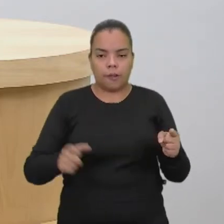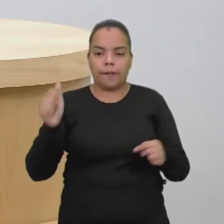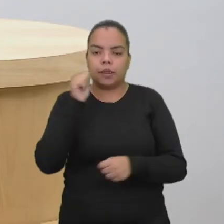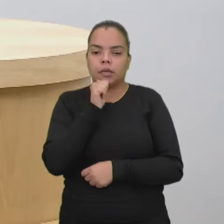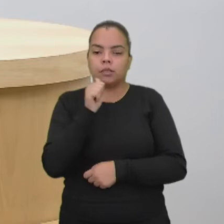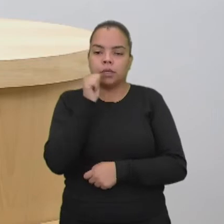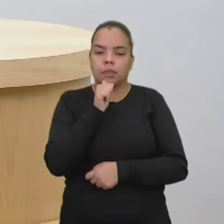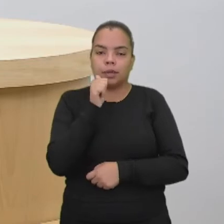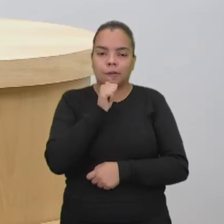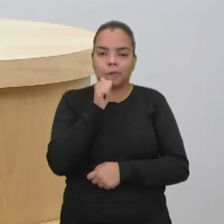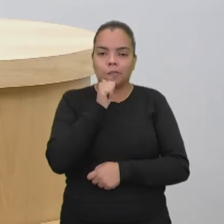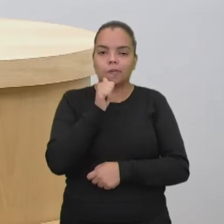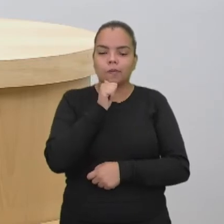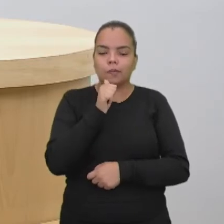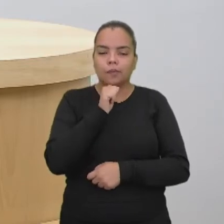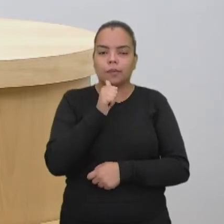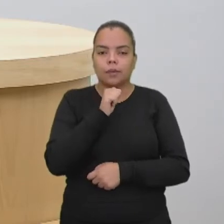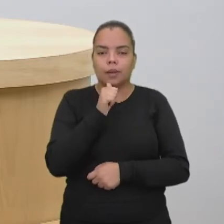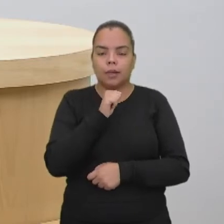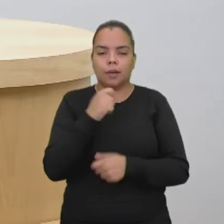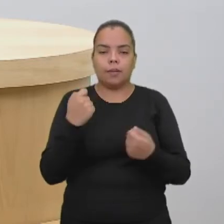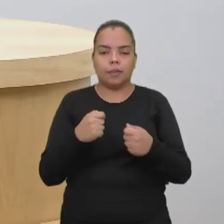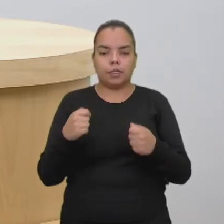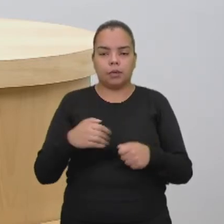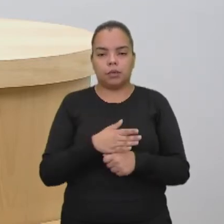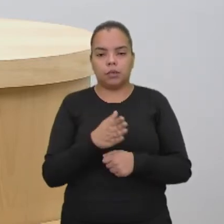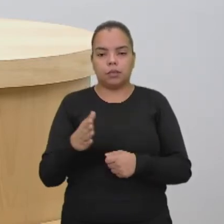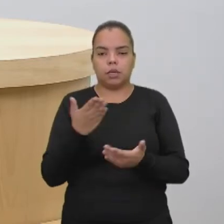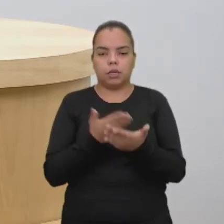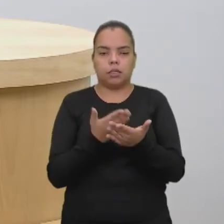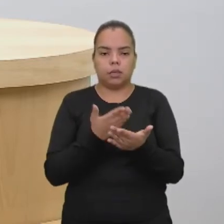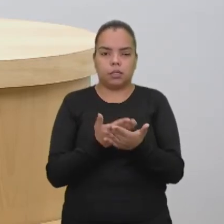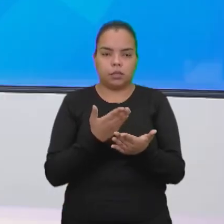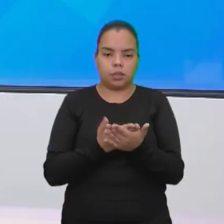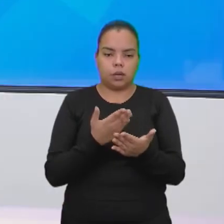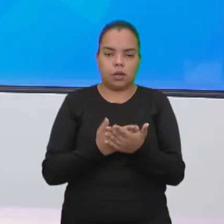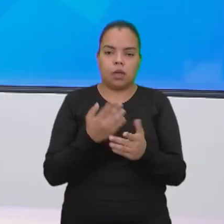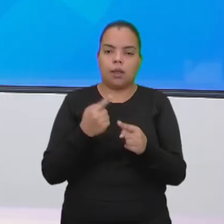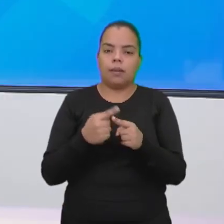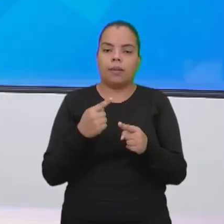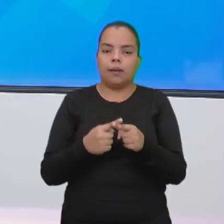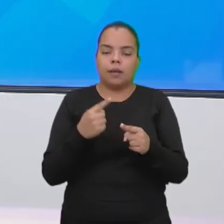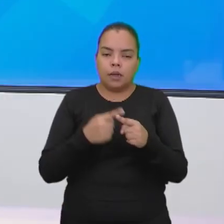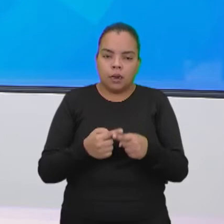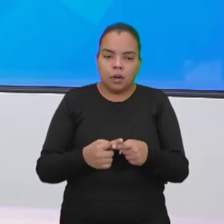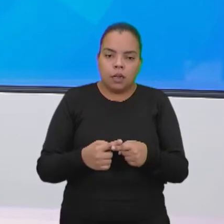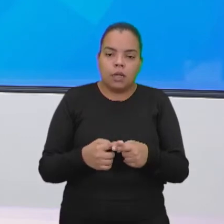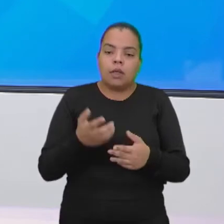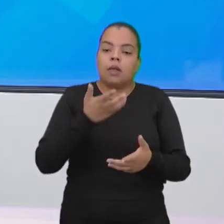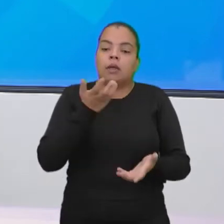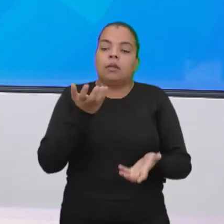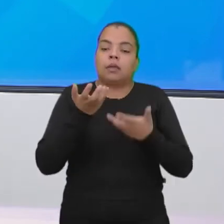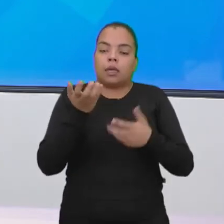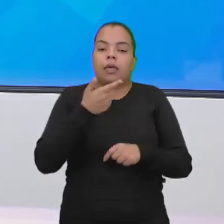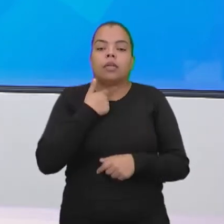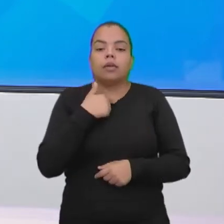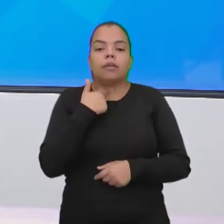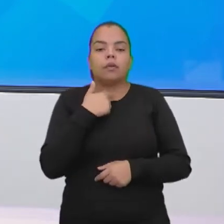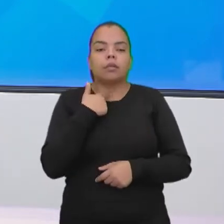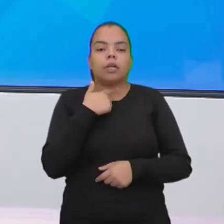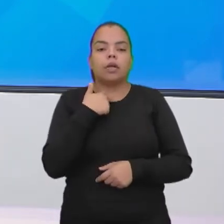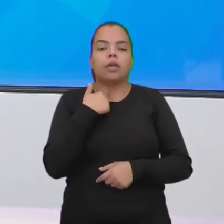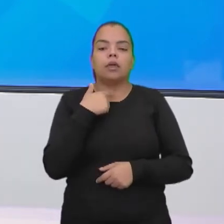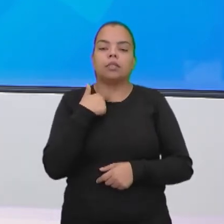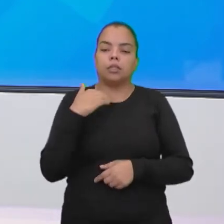aí acabam saindo das escolas porque elas, na realidade, elas querem ter essa questão